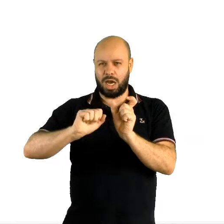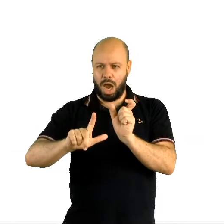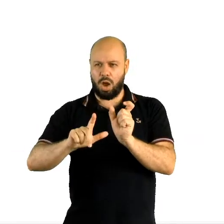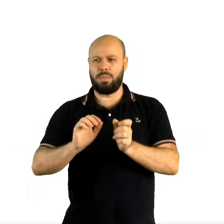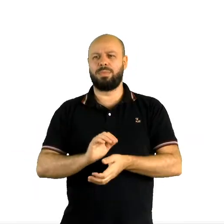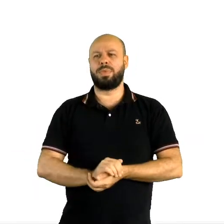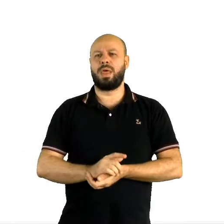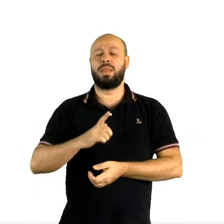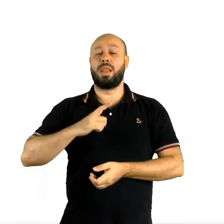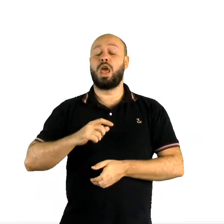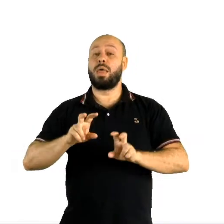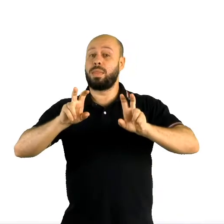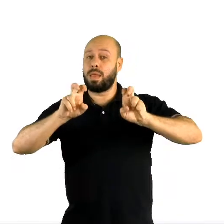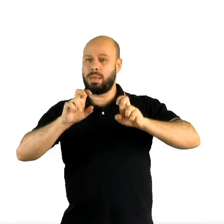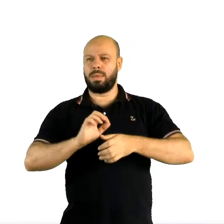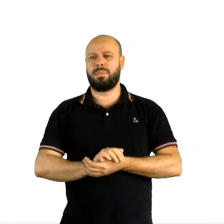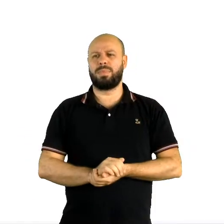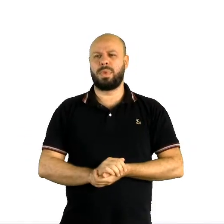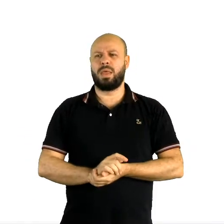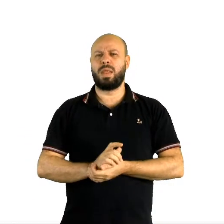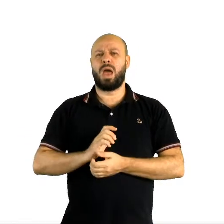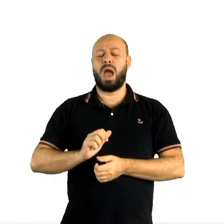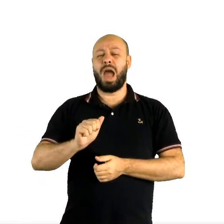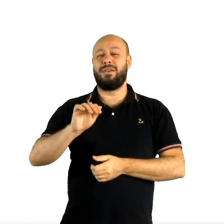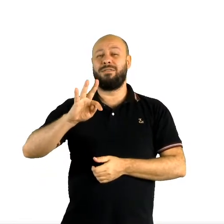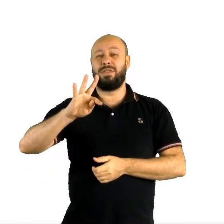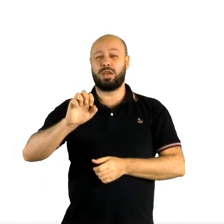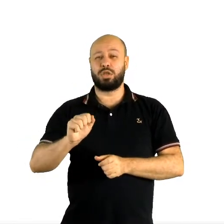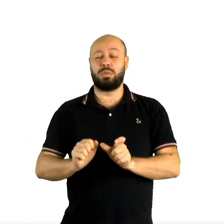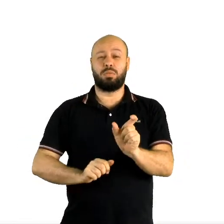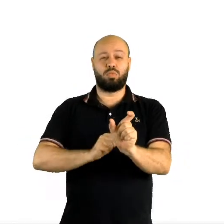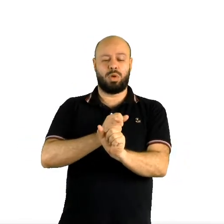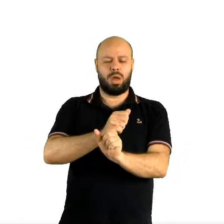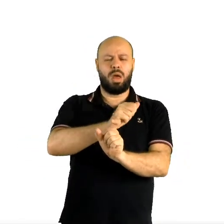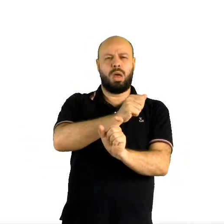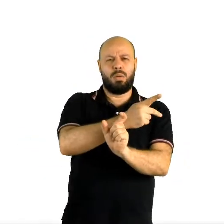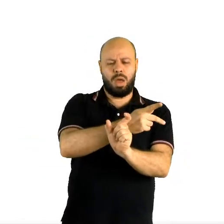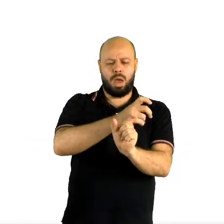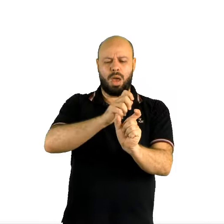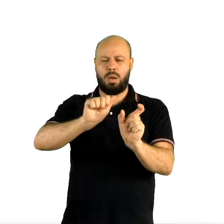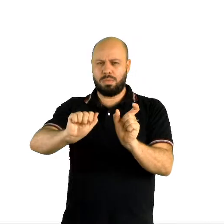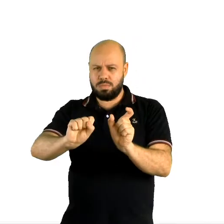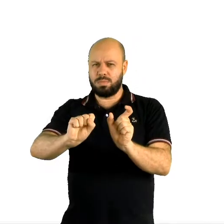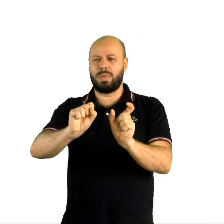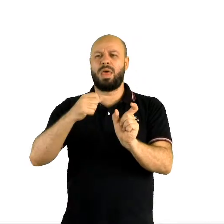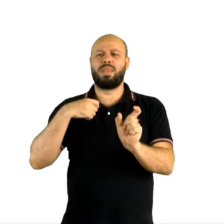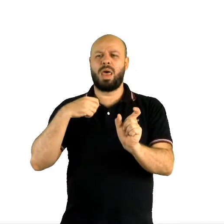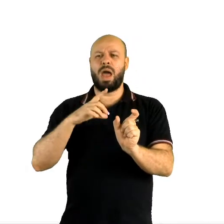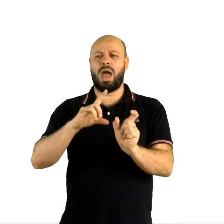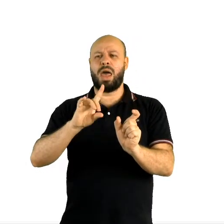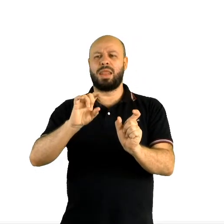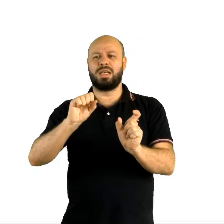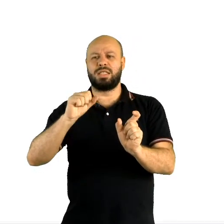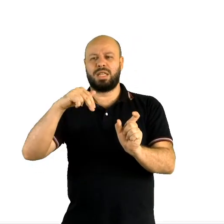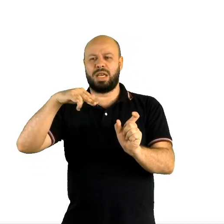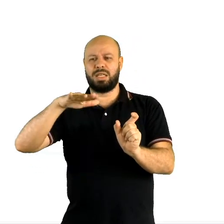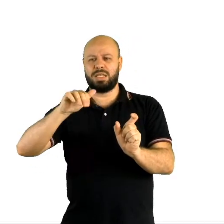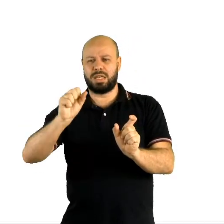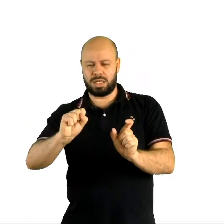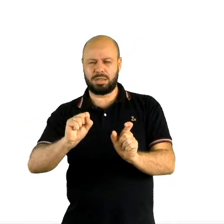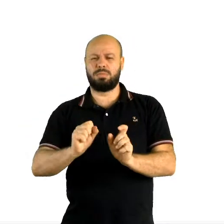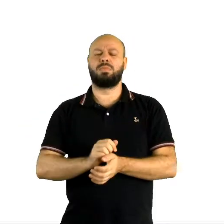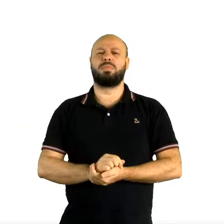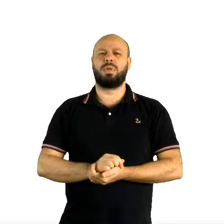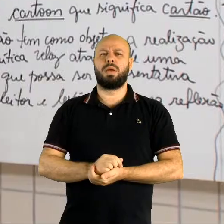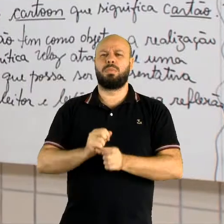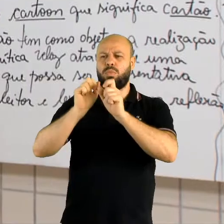tenho um tema, afixos e desinências. Vamos à tela para a gente saber, conhecer o que é cada um. Então, o que